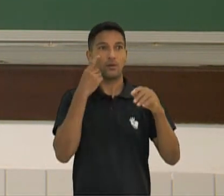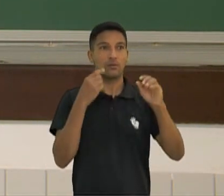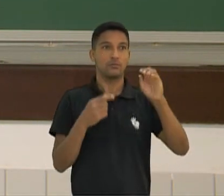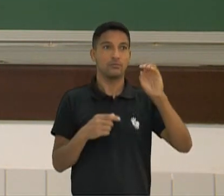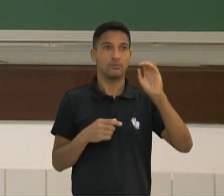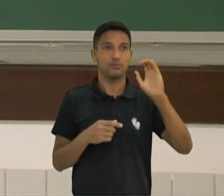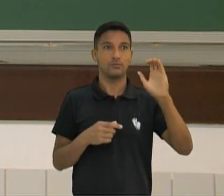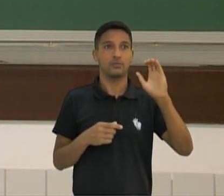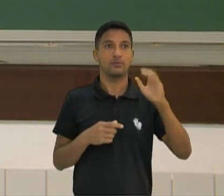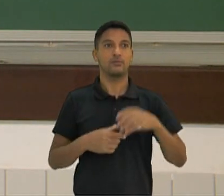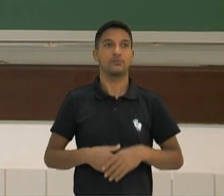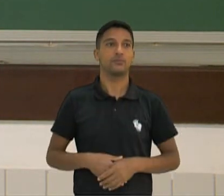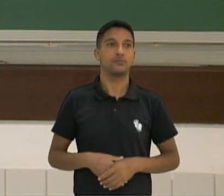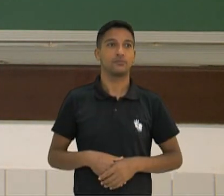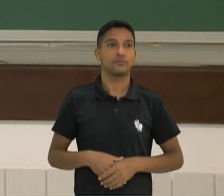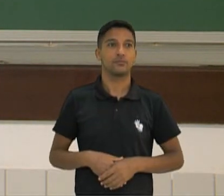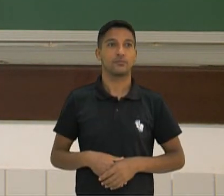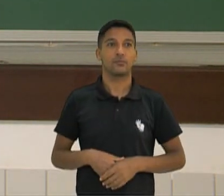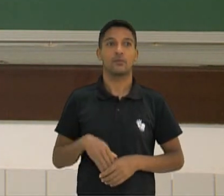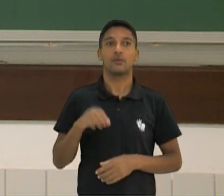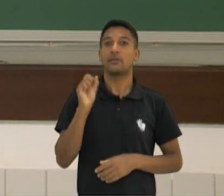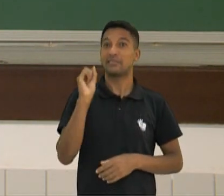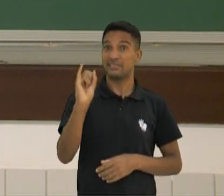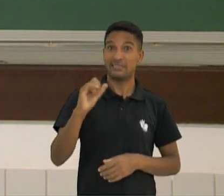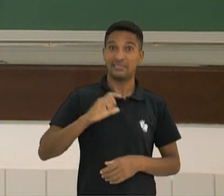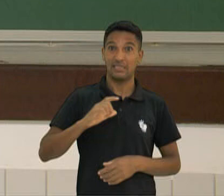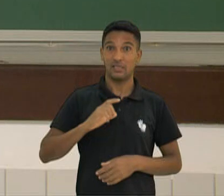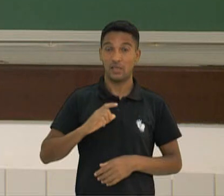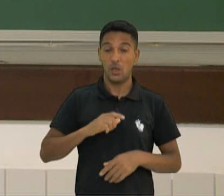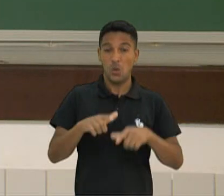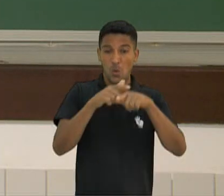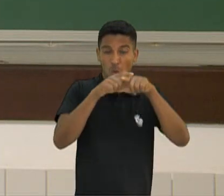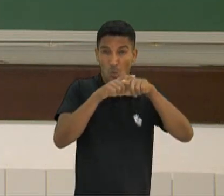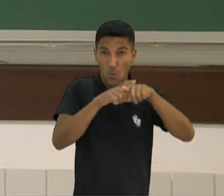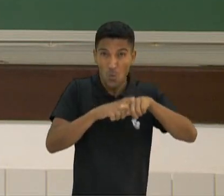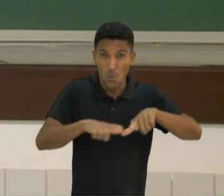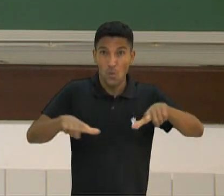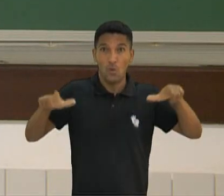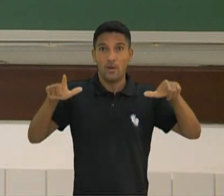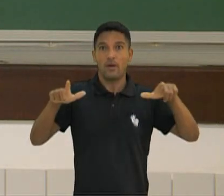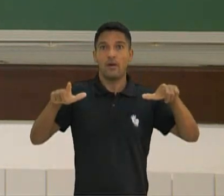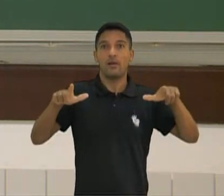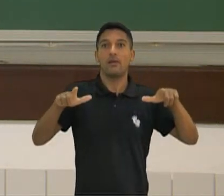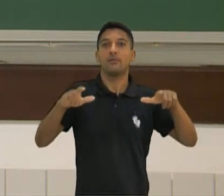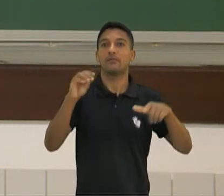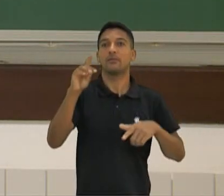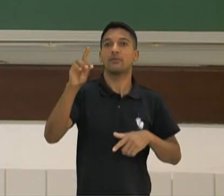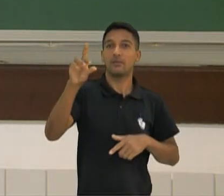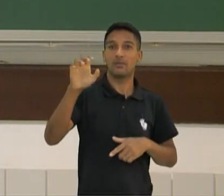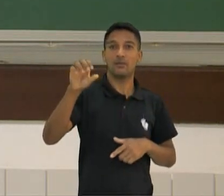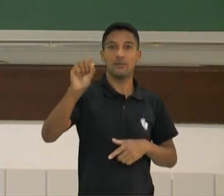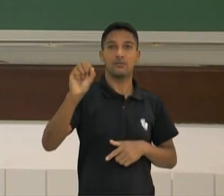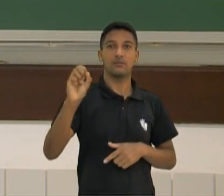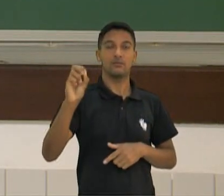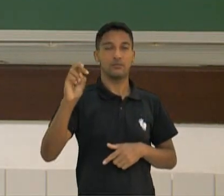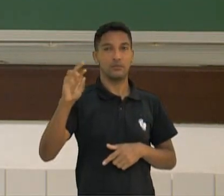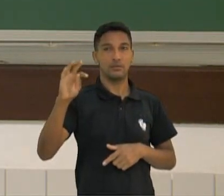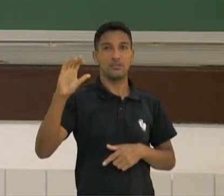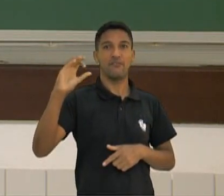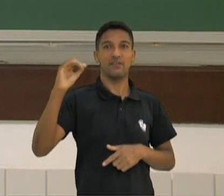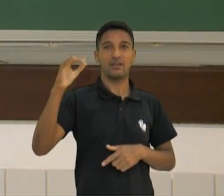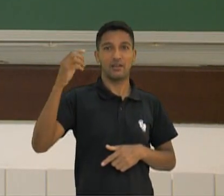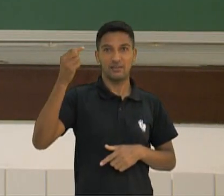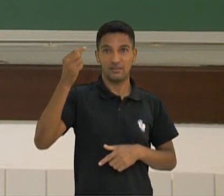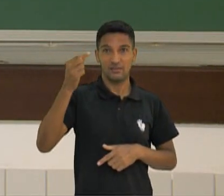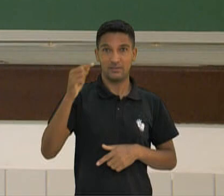alteração por completo quando tem o processo da desertificação. Nessa situação, agora entramos no processo do lixo. Busquei